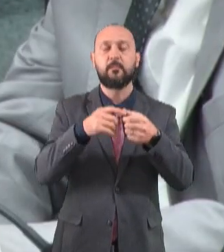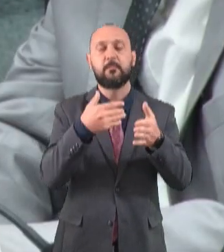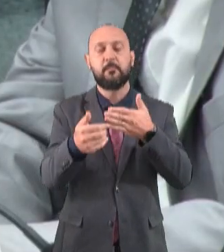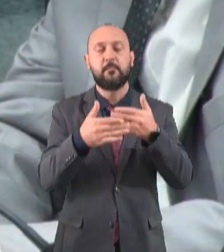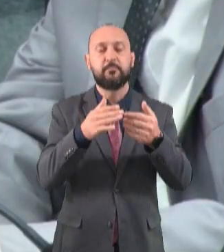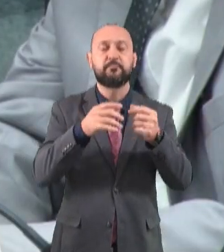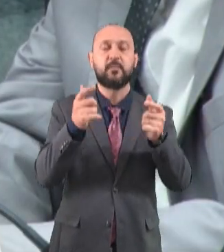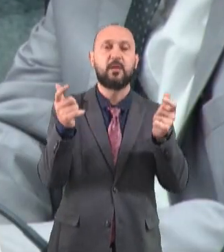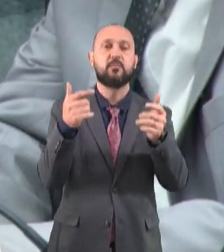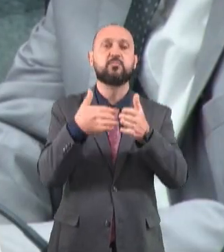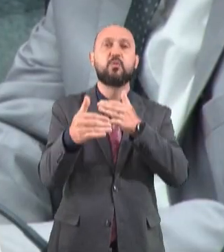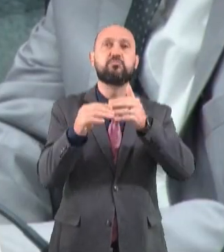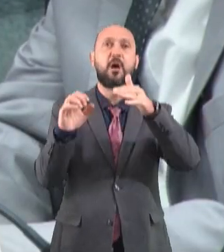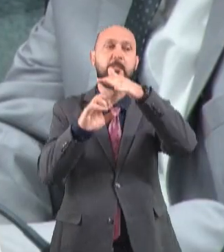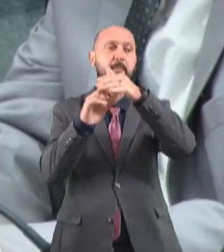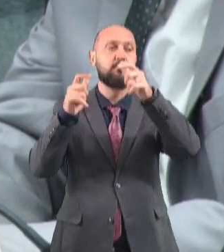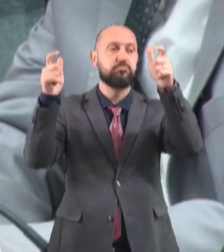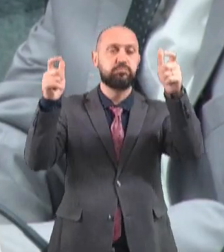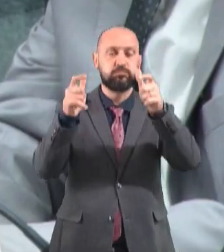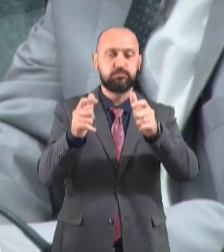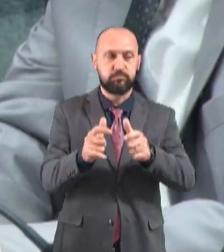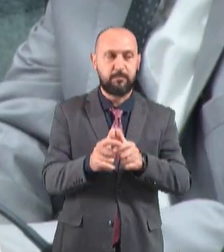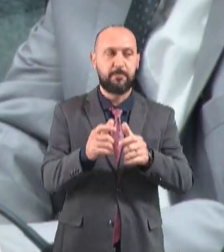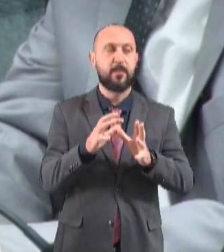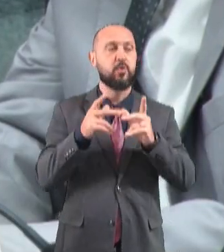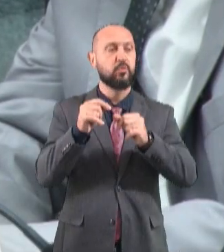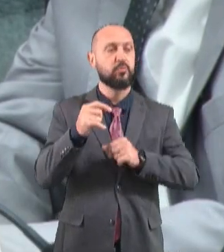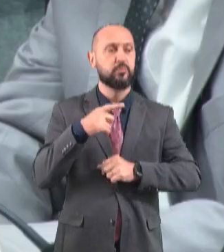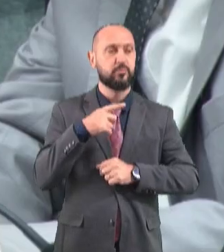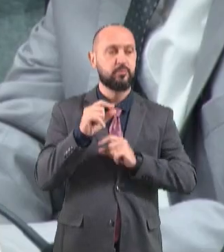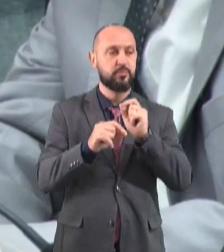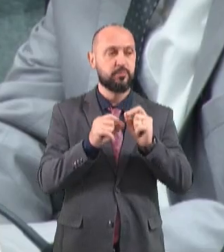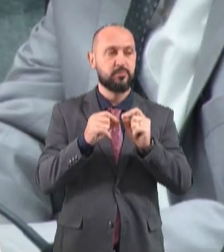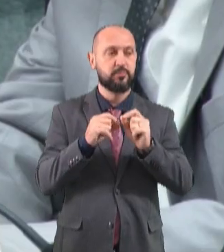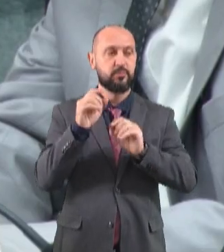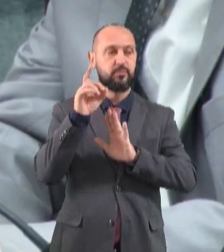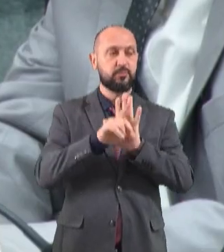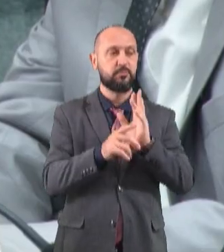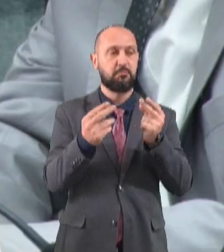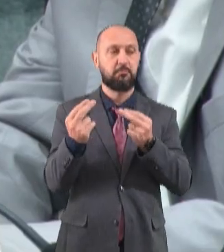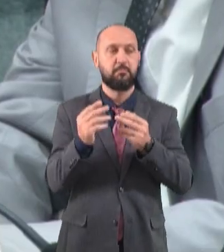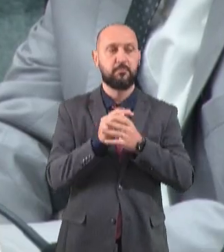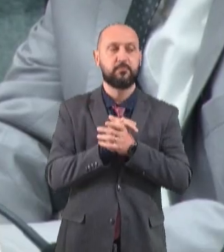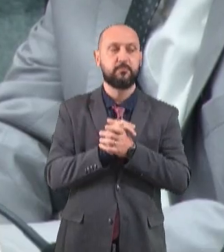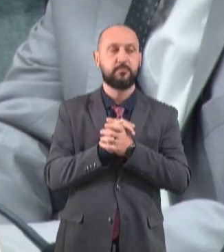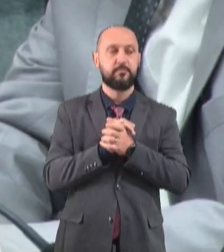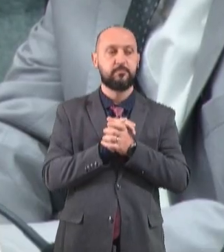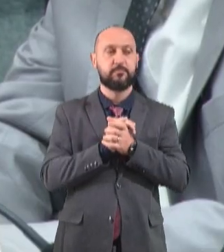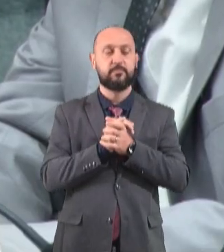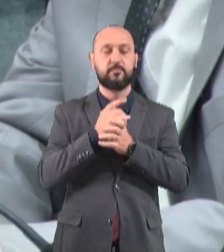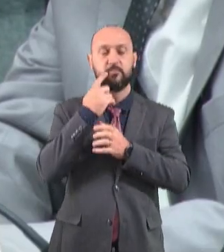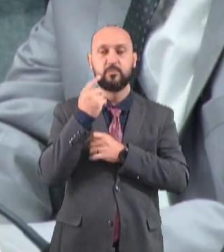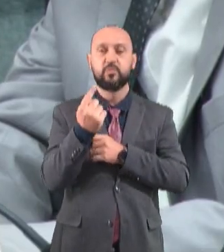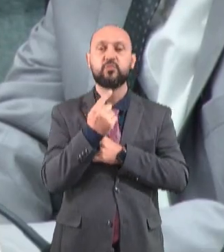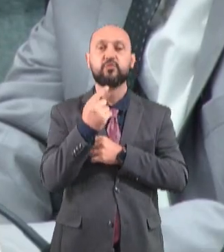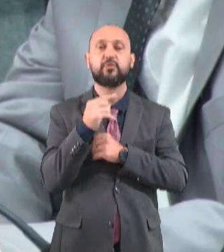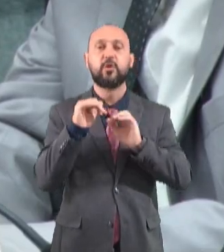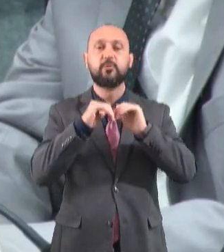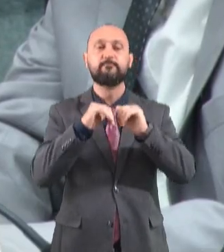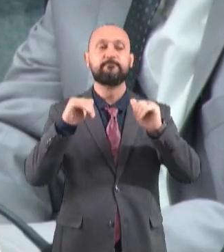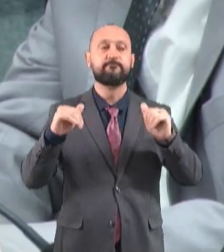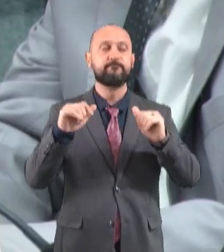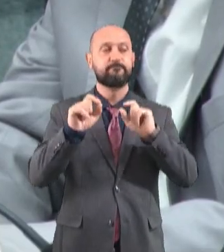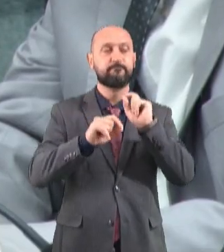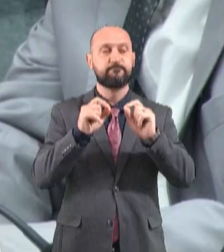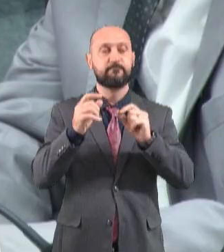seja médio, pequeno, grande, mais ou menos, todos terão o mesmo direito. Não há nenhuma diferenciação